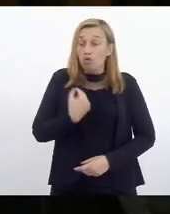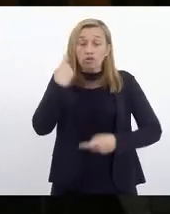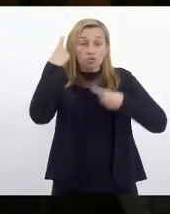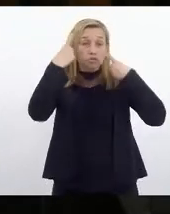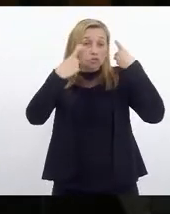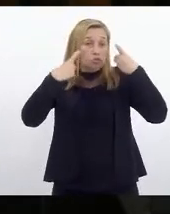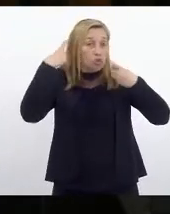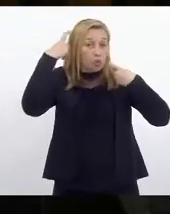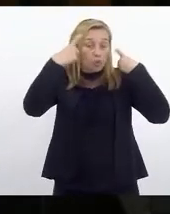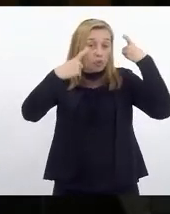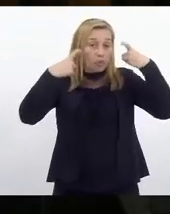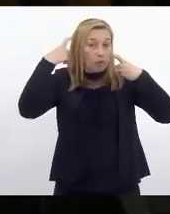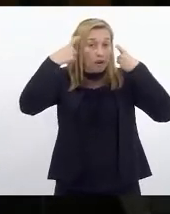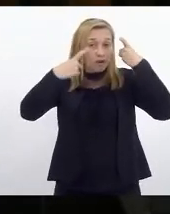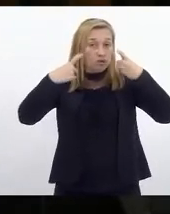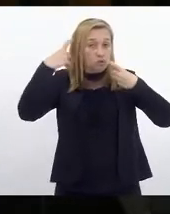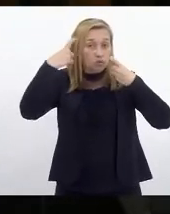preocupados